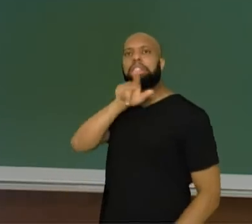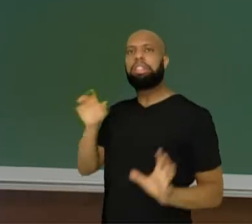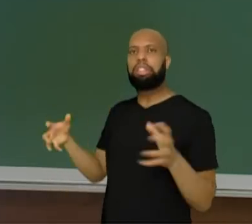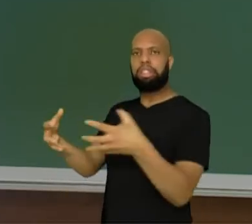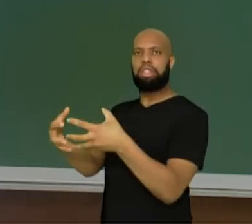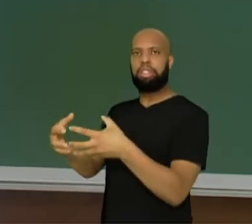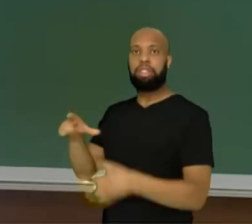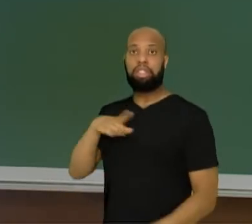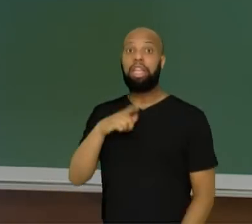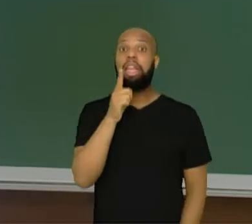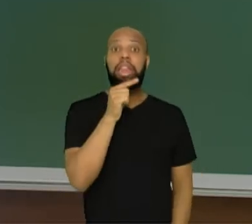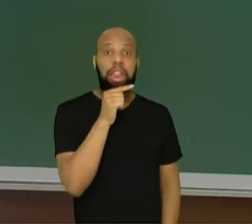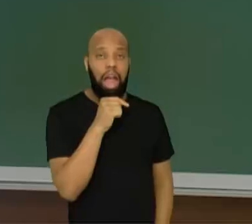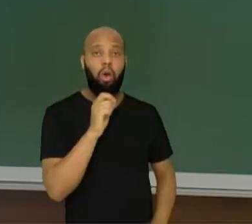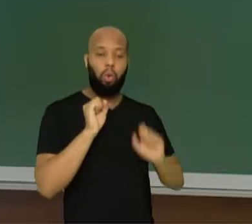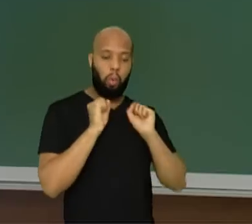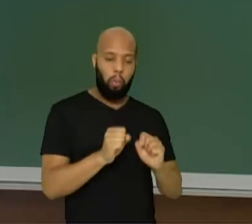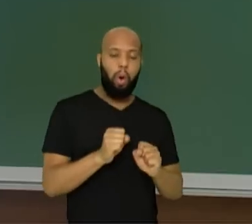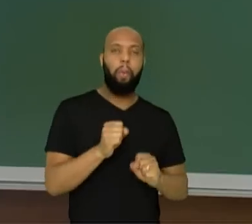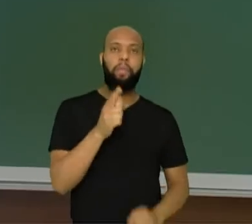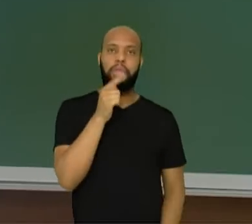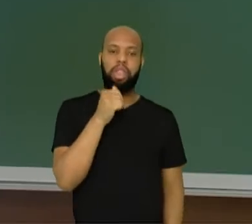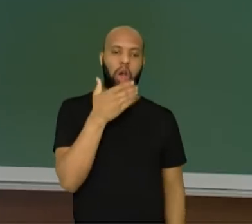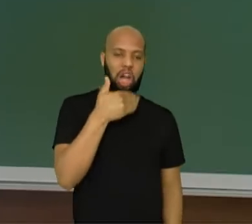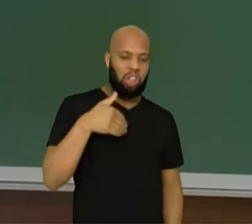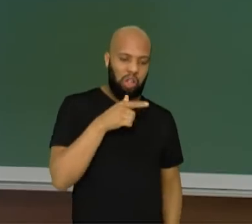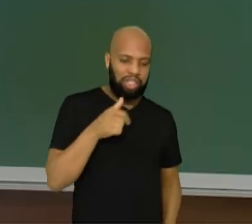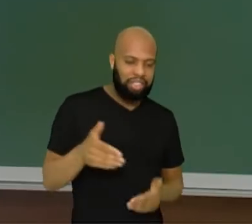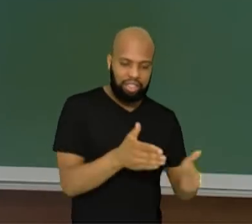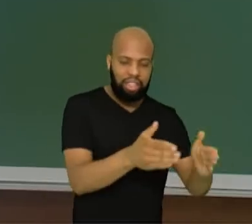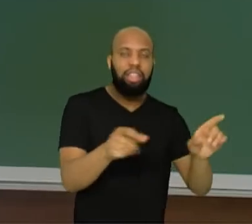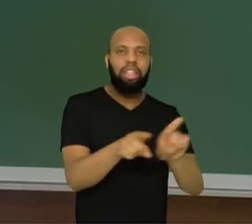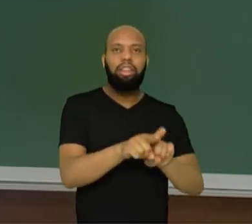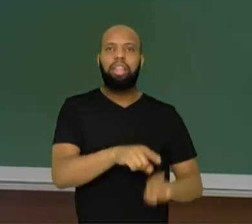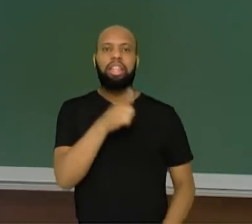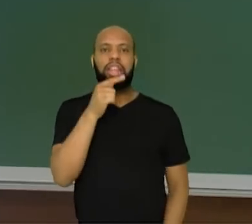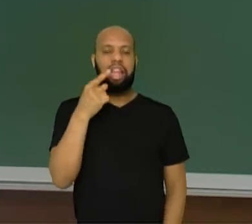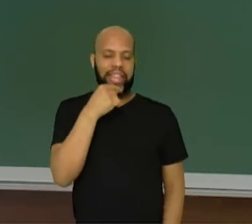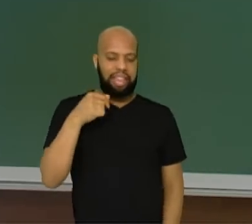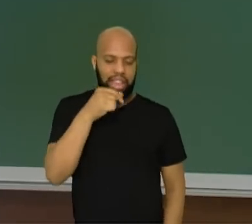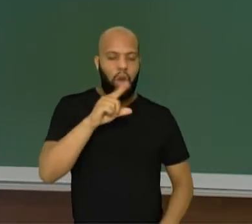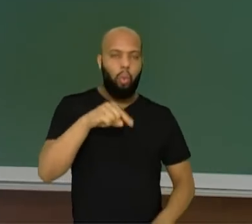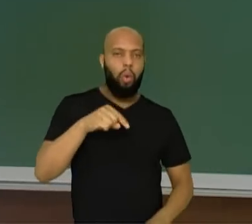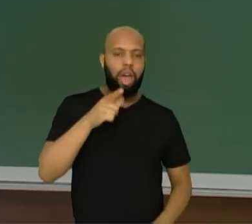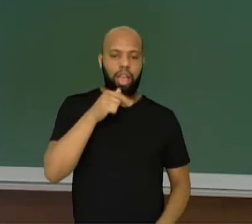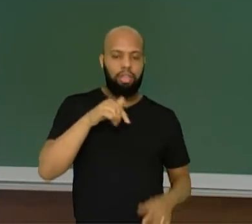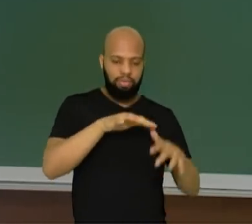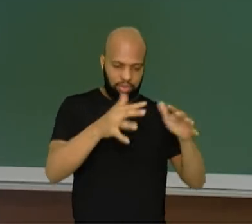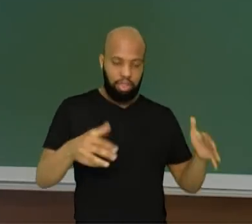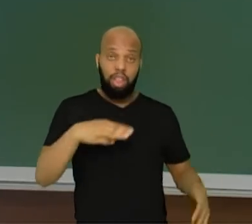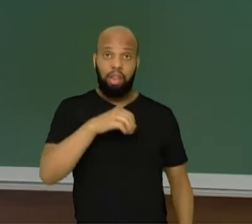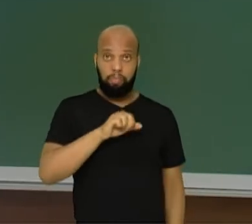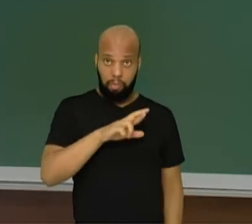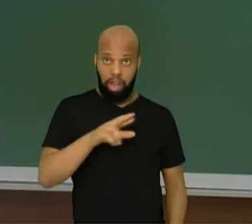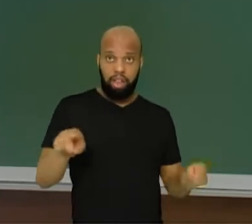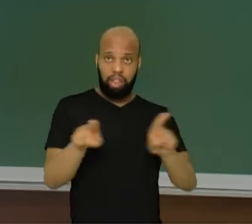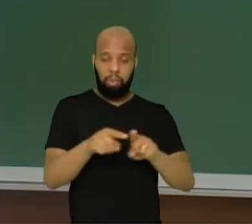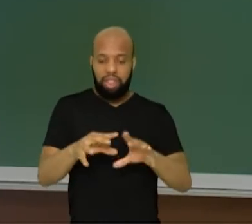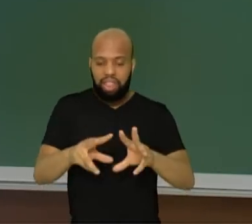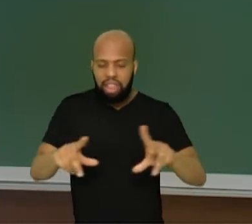ambiente aquático, que pode ser tanto água doce quanto água salgada, mas também no ambiente